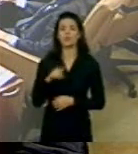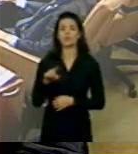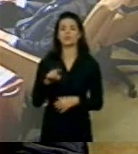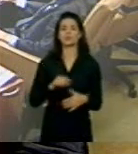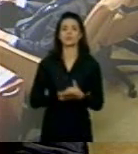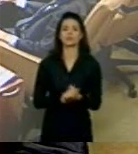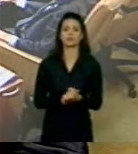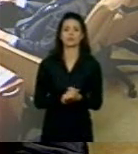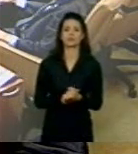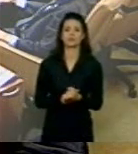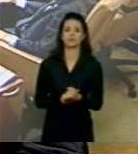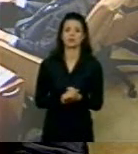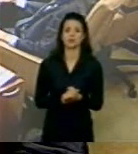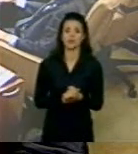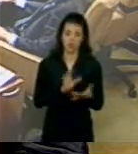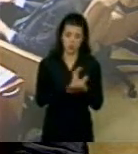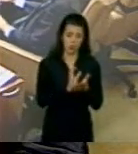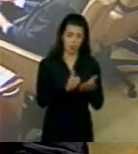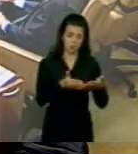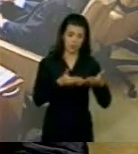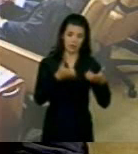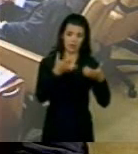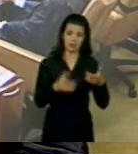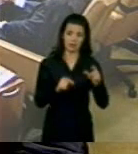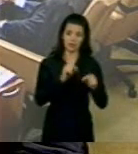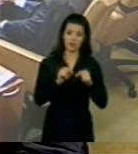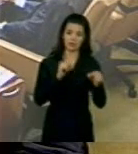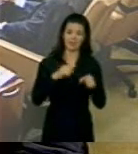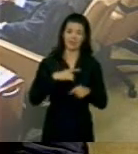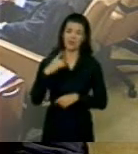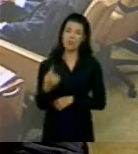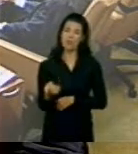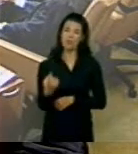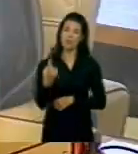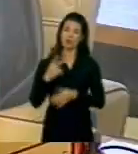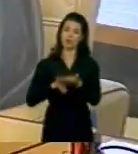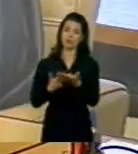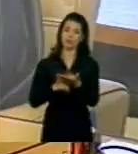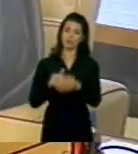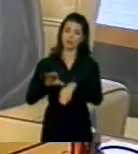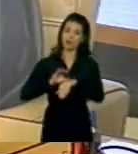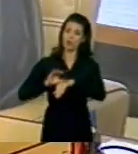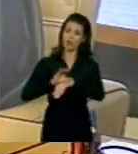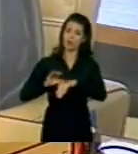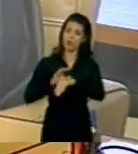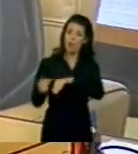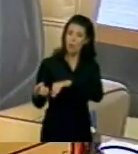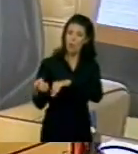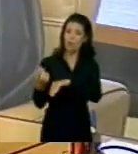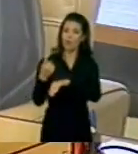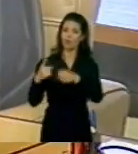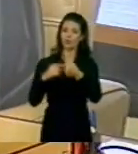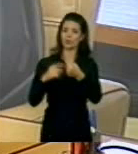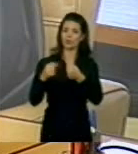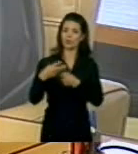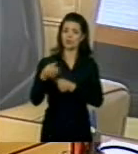há, segundo os requerentes, uma única interpretação constitucionalmente possível dos artigos